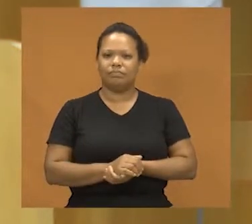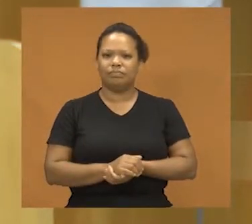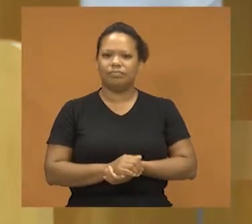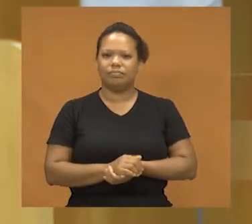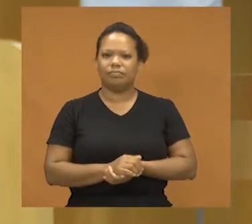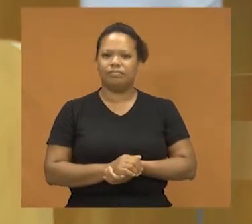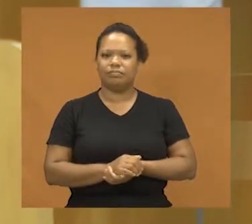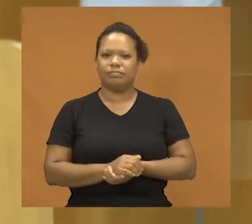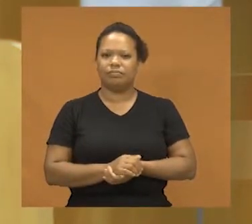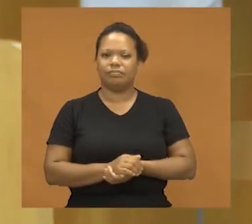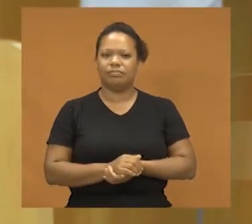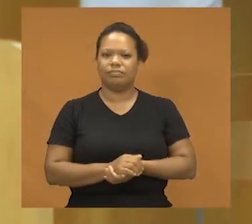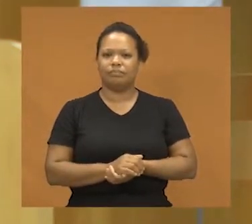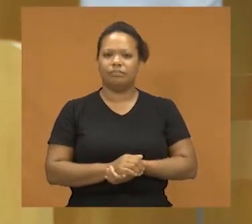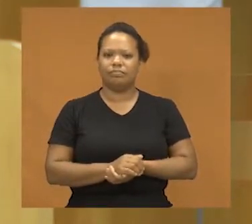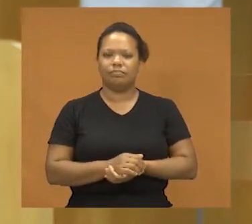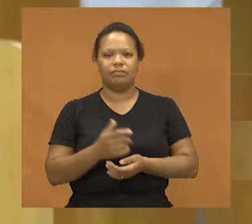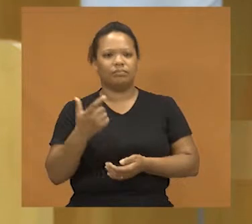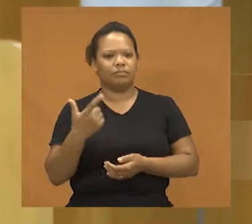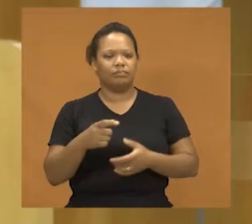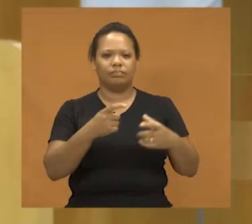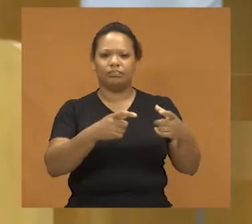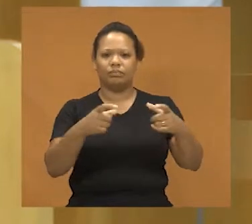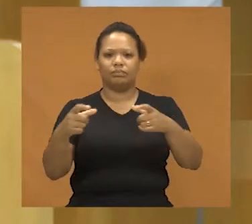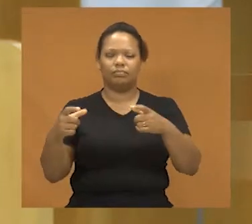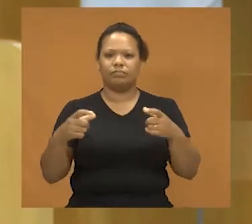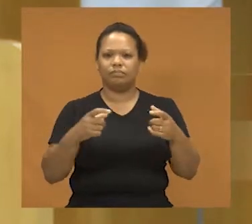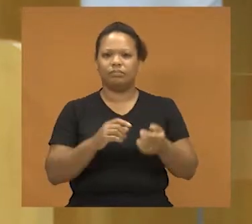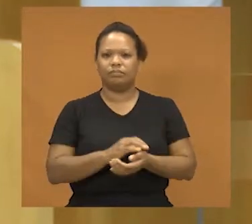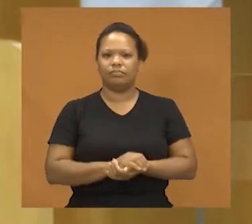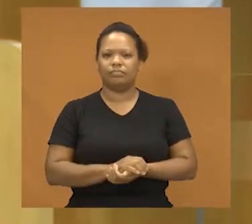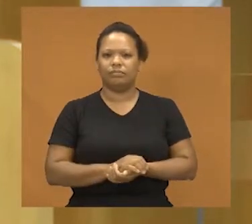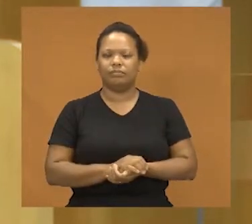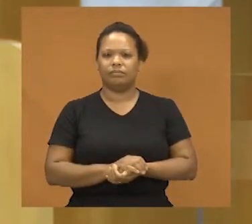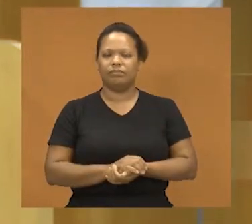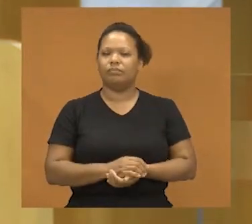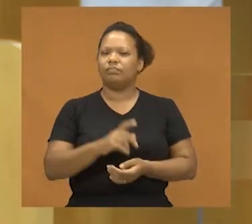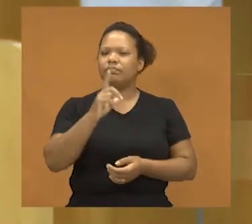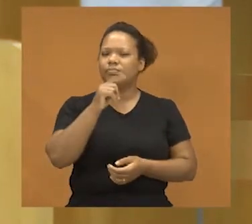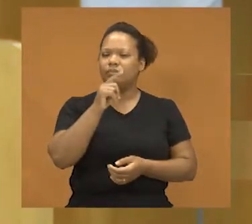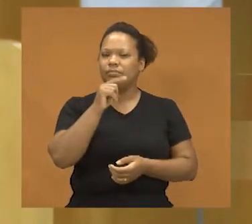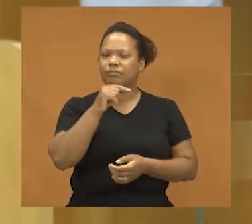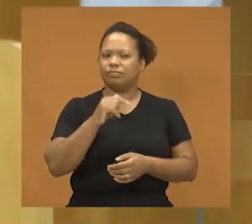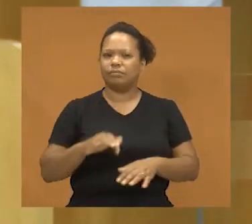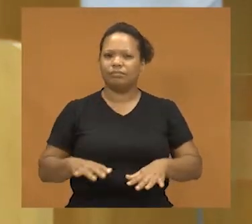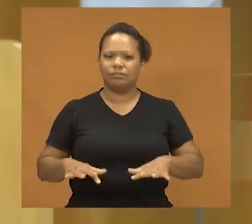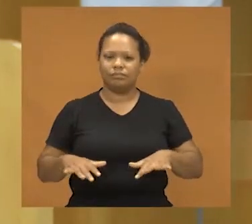suficientes. Tá? Outros locais onde nós temos um volume de água